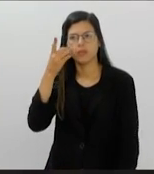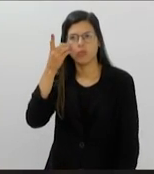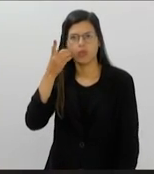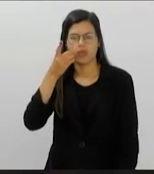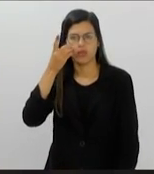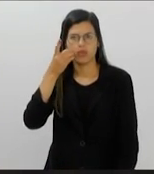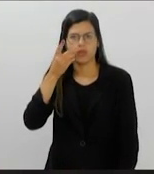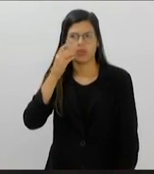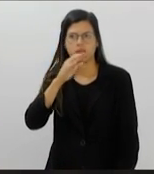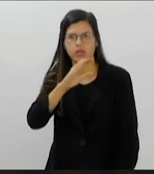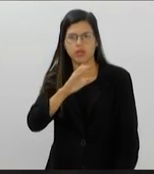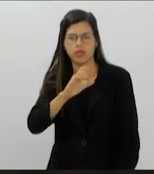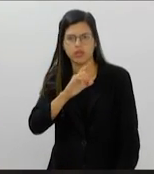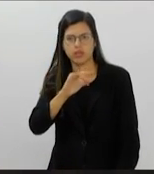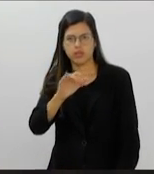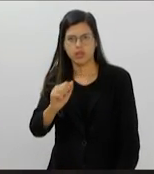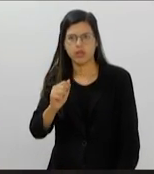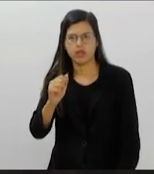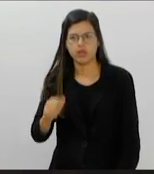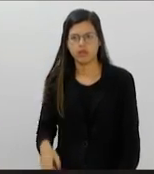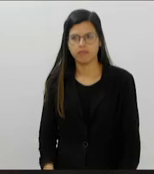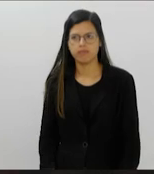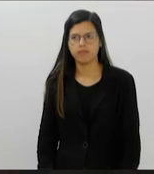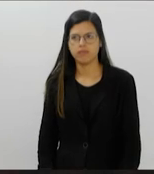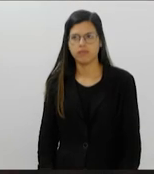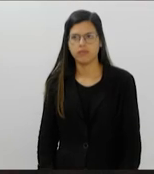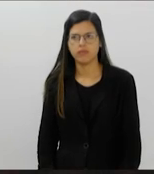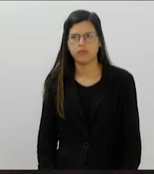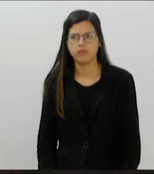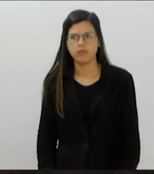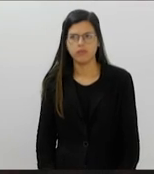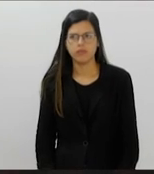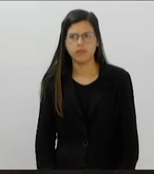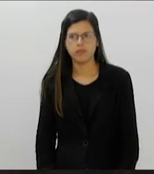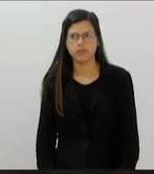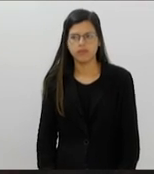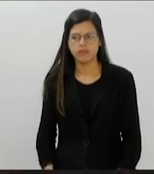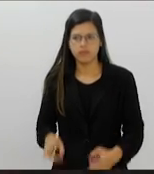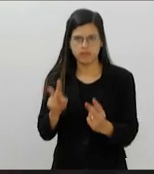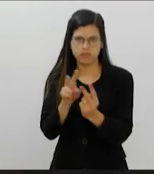da Célia Jordão, por favor, nossa vice-presidente está aqui no sistema online.